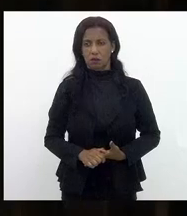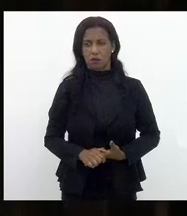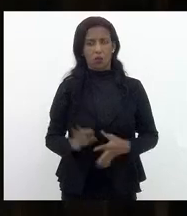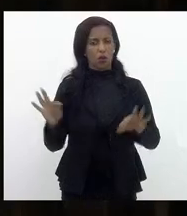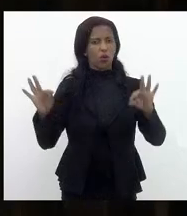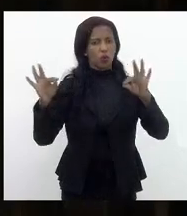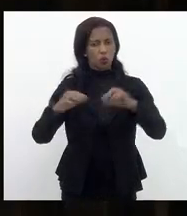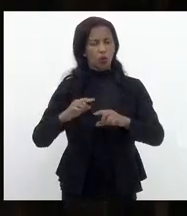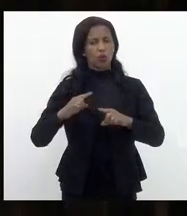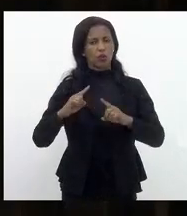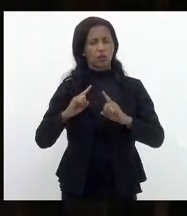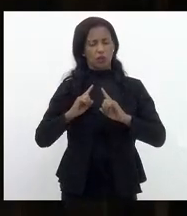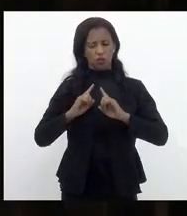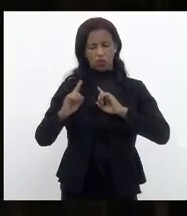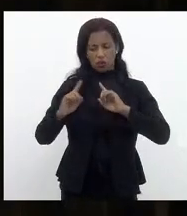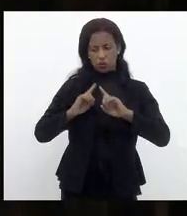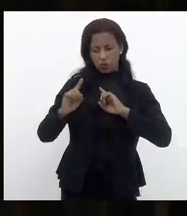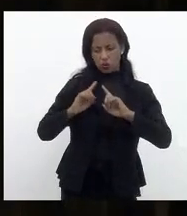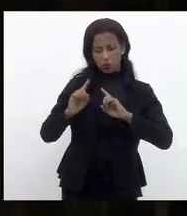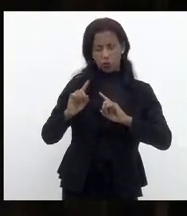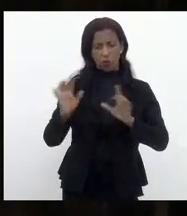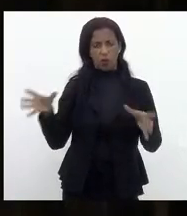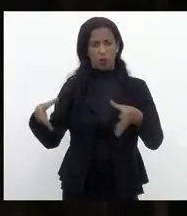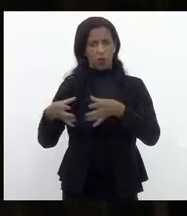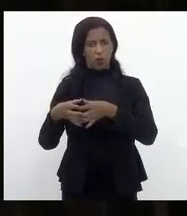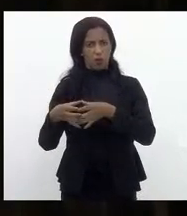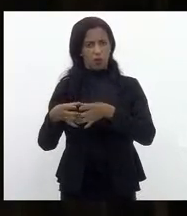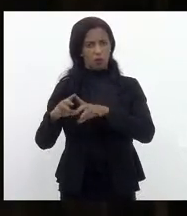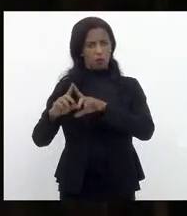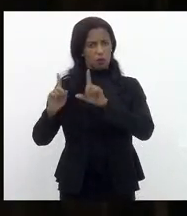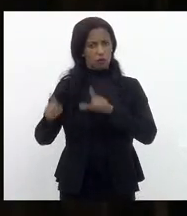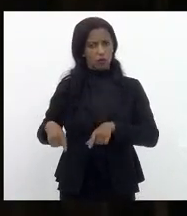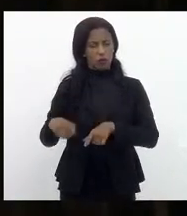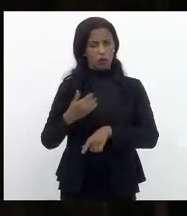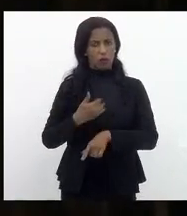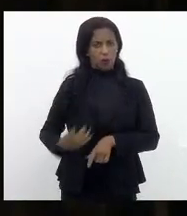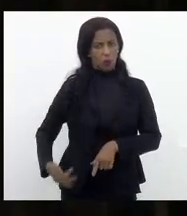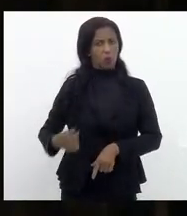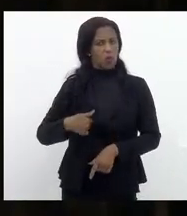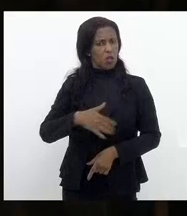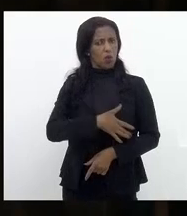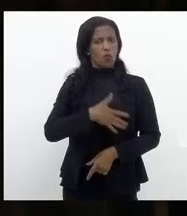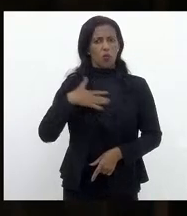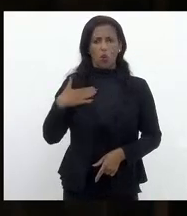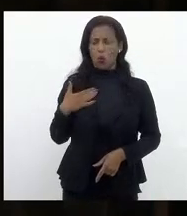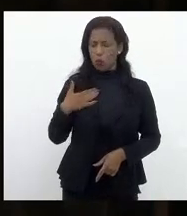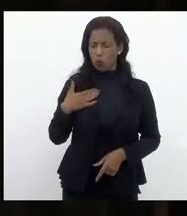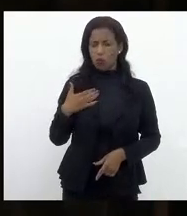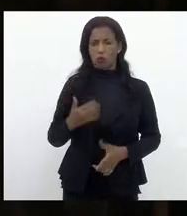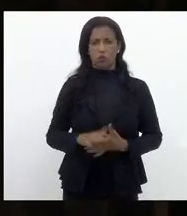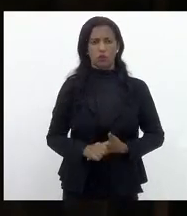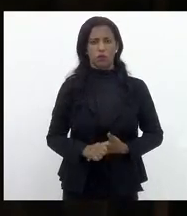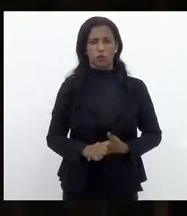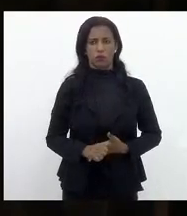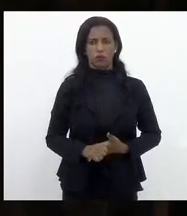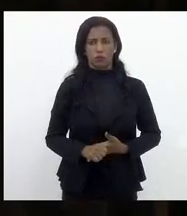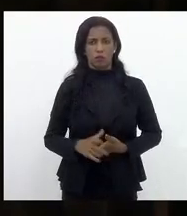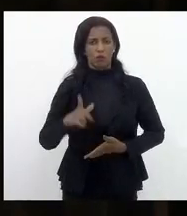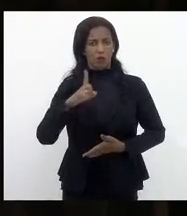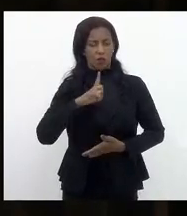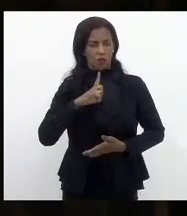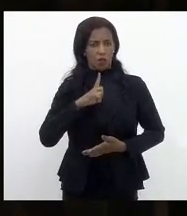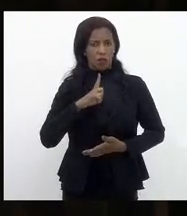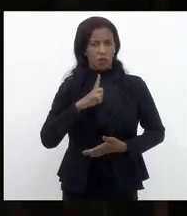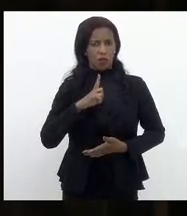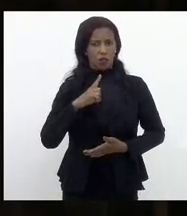em todas as discussões no âmbito da comissão de servidores que eu também me orgulho sem qualquer Impacto mas que